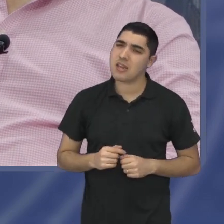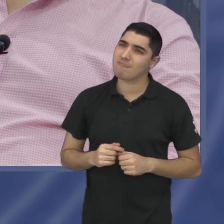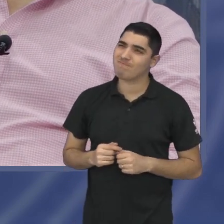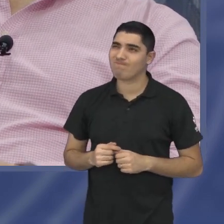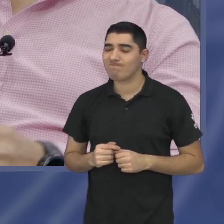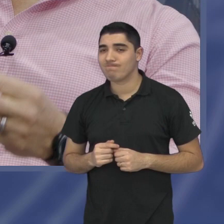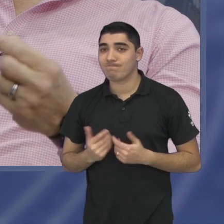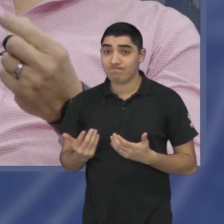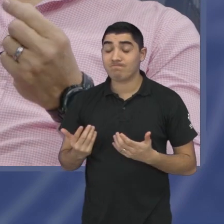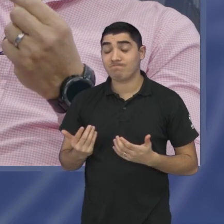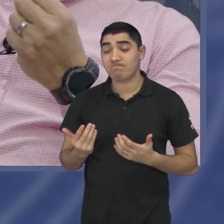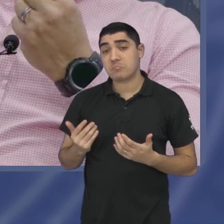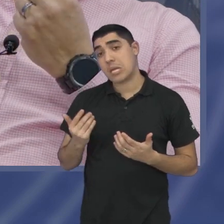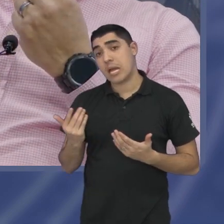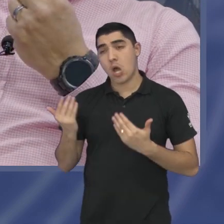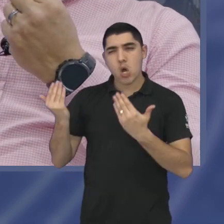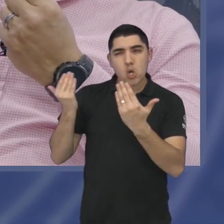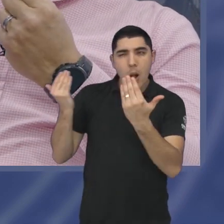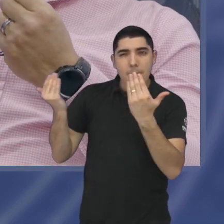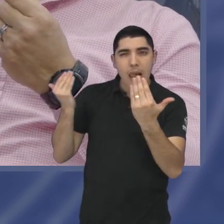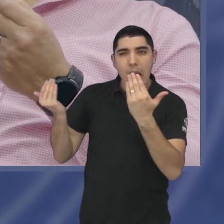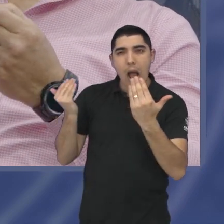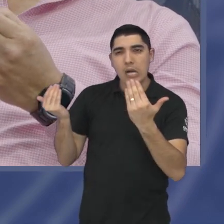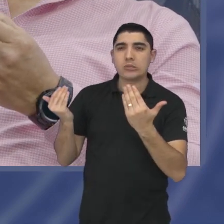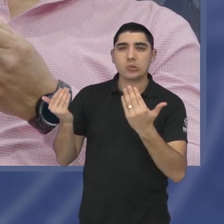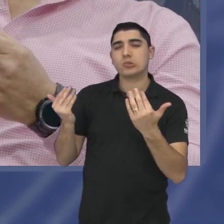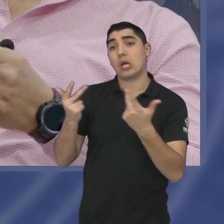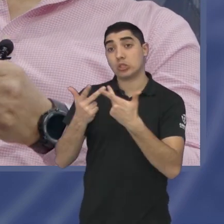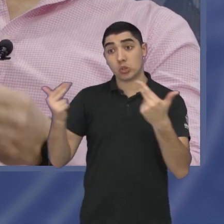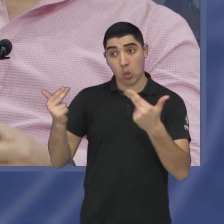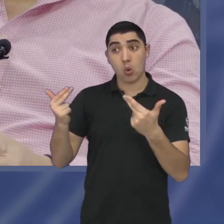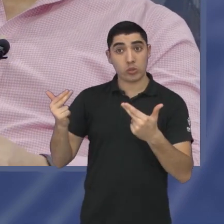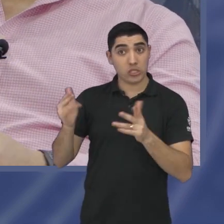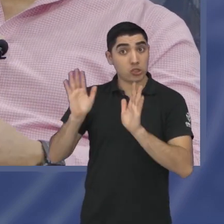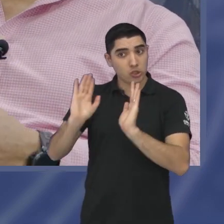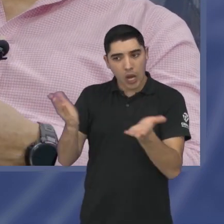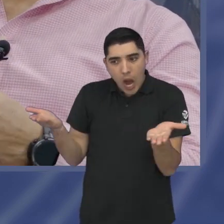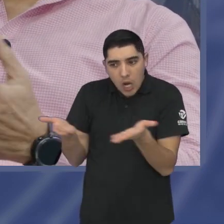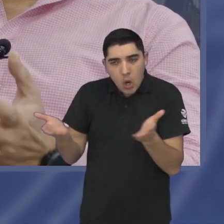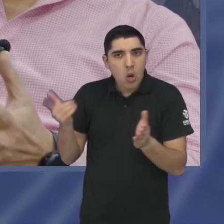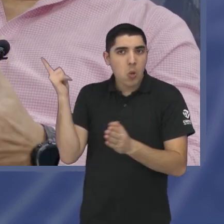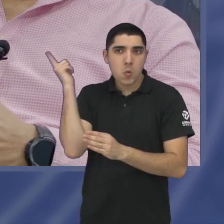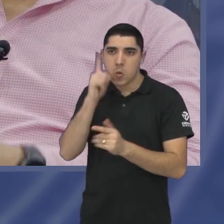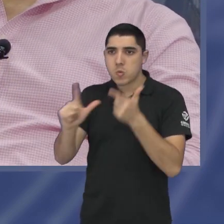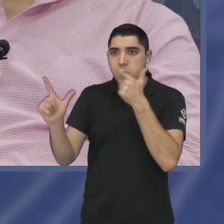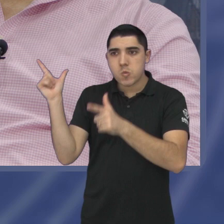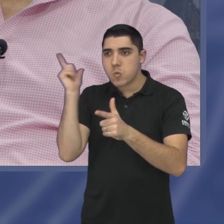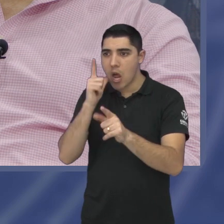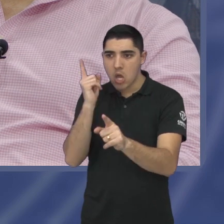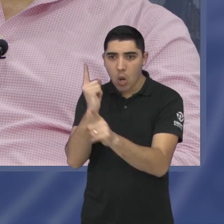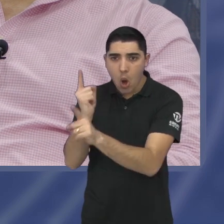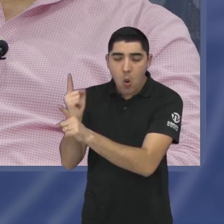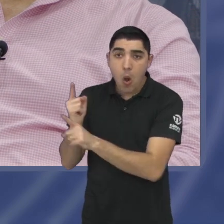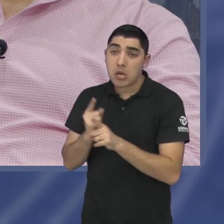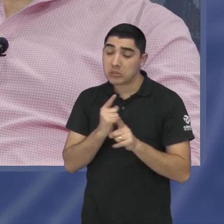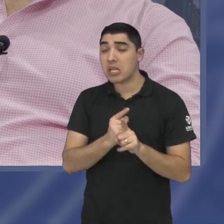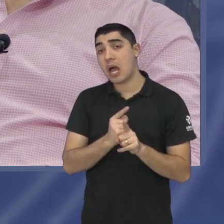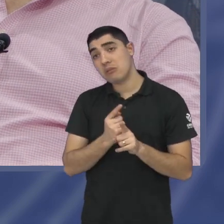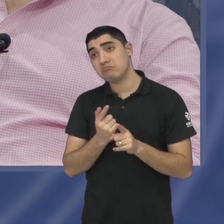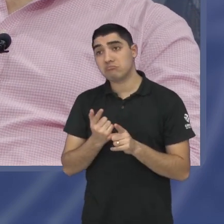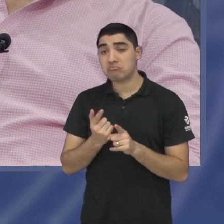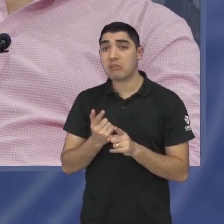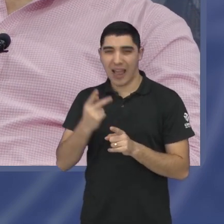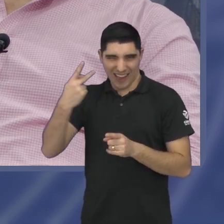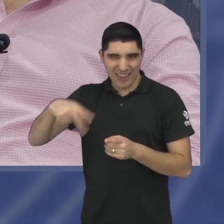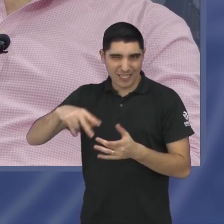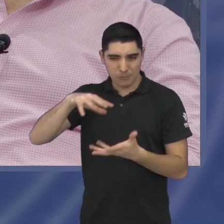Se a gente pudesse fazer um paralelo com o que tem sido descoberto das formas de vida em condições extremas na Terra,